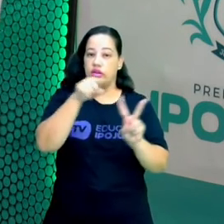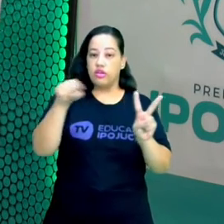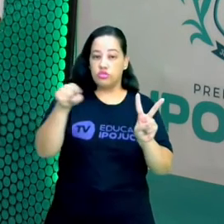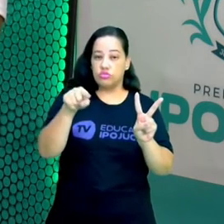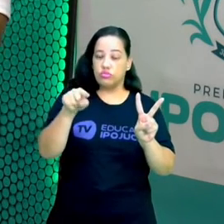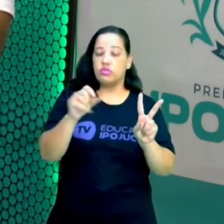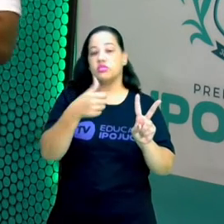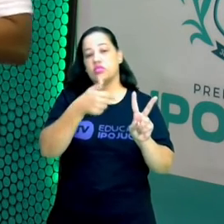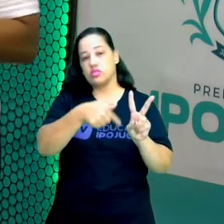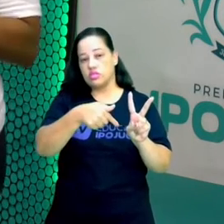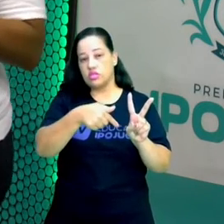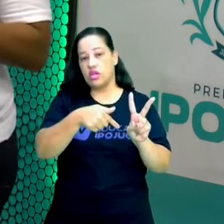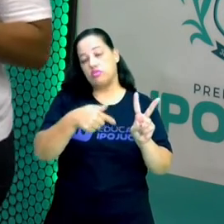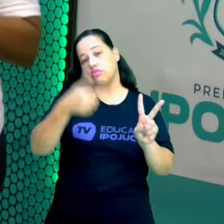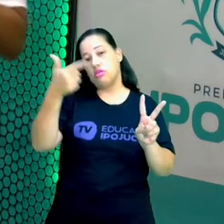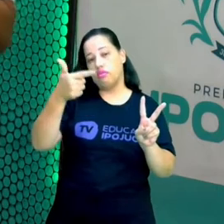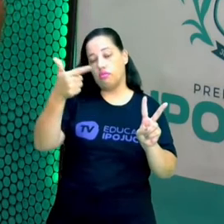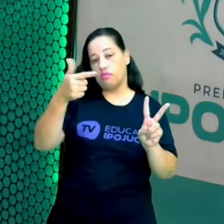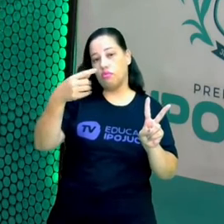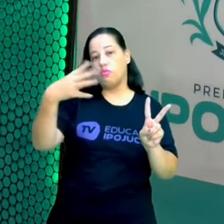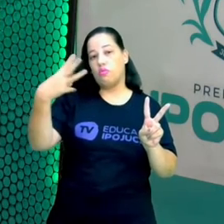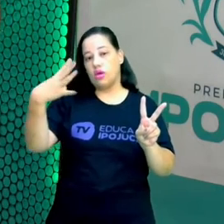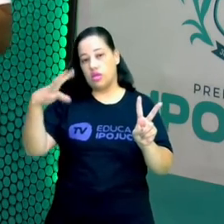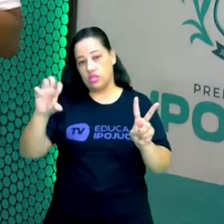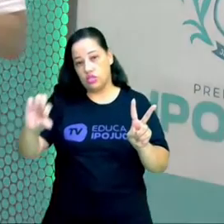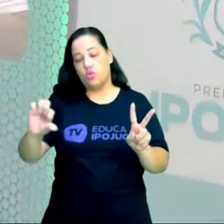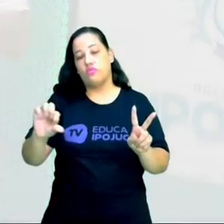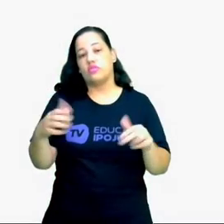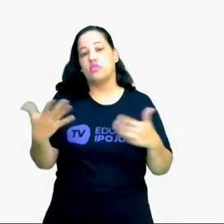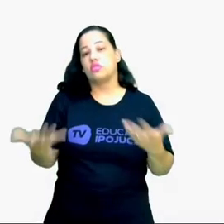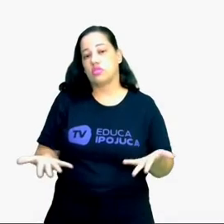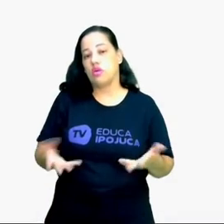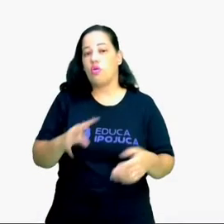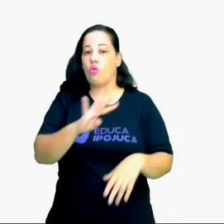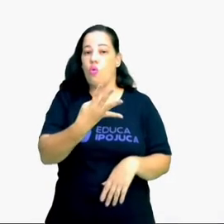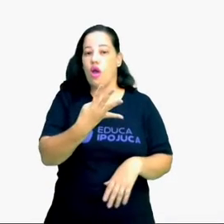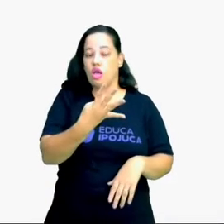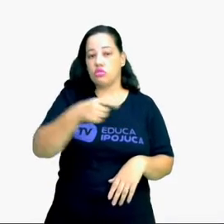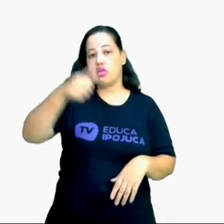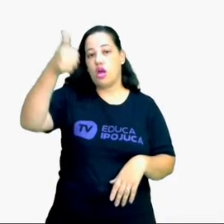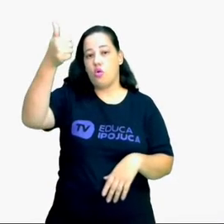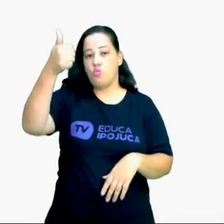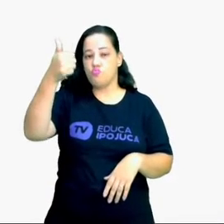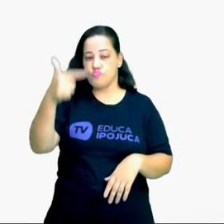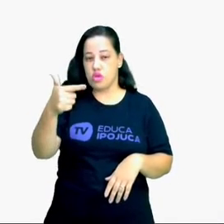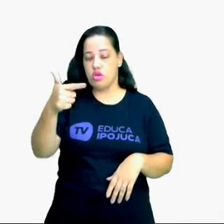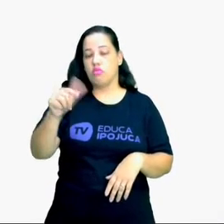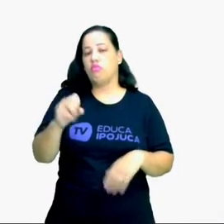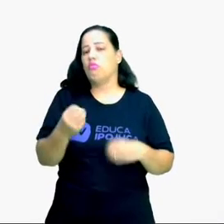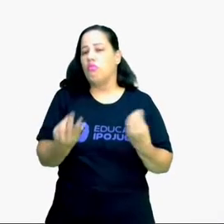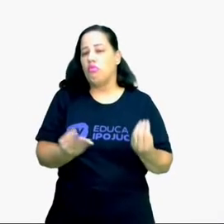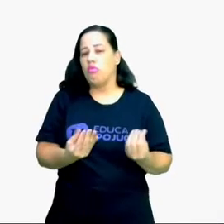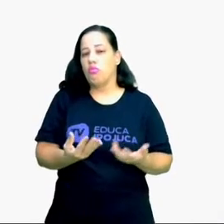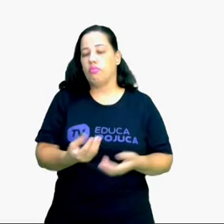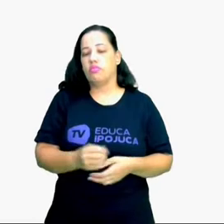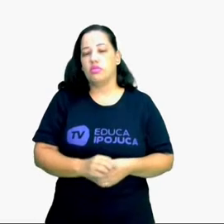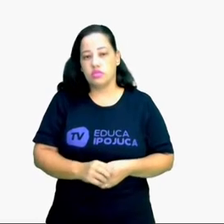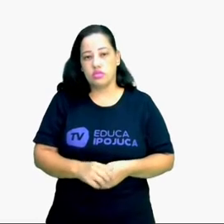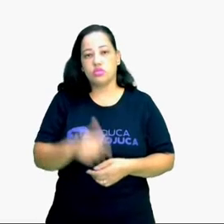que é 49. Outro exemplo. 4 elevado a 1 meio. Vamos fazer do mesmo